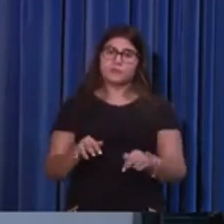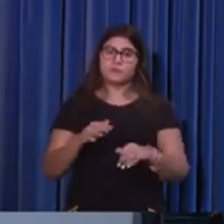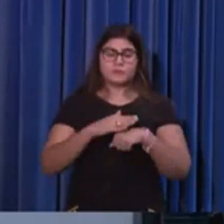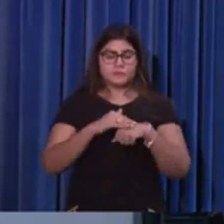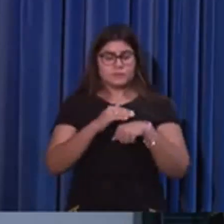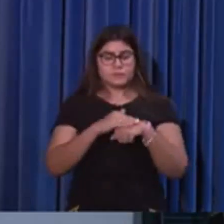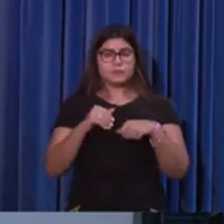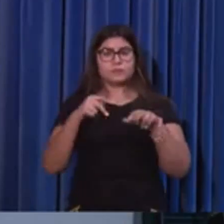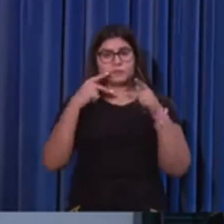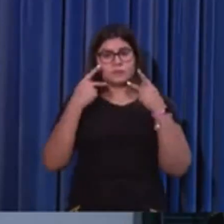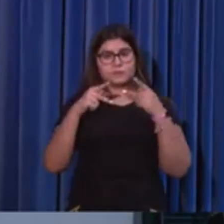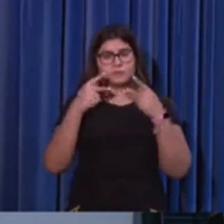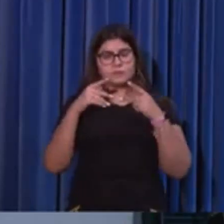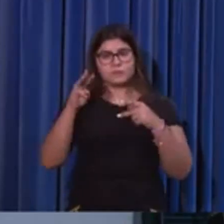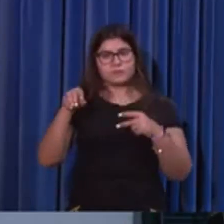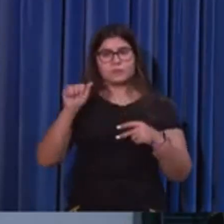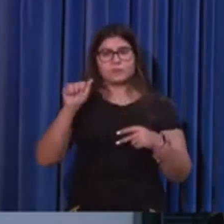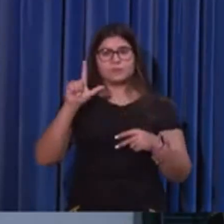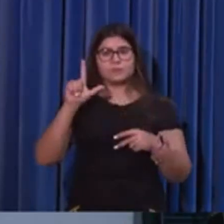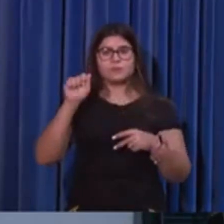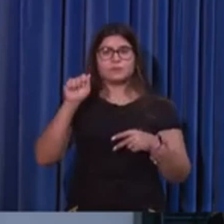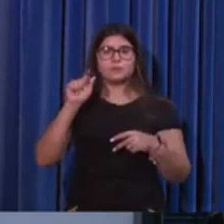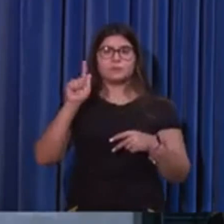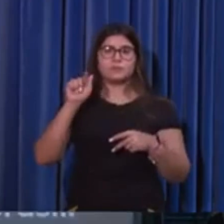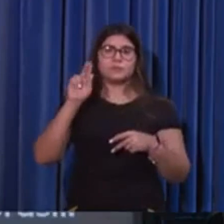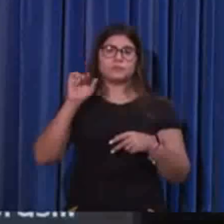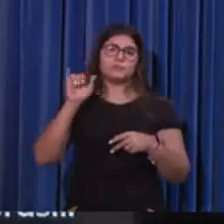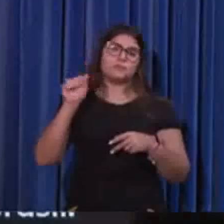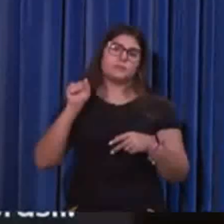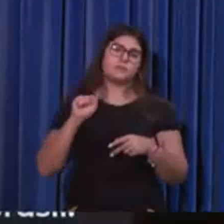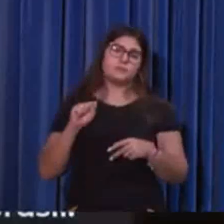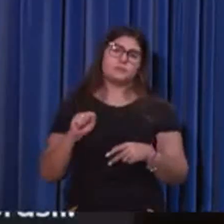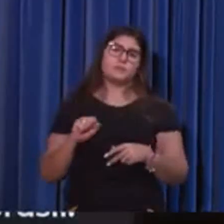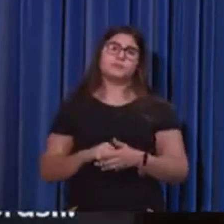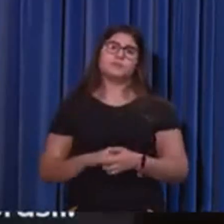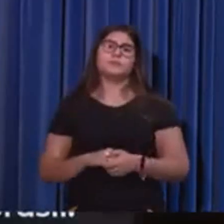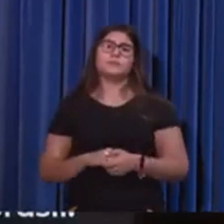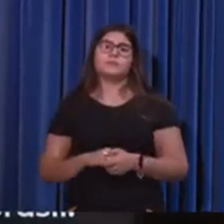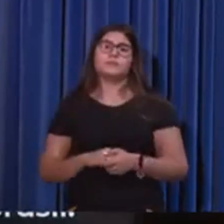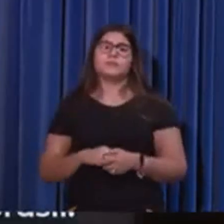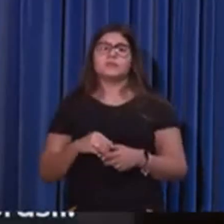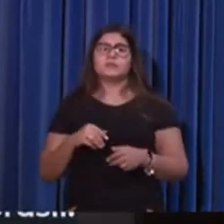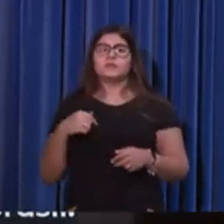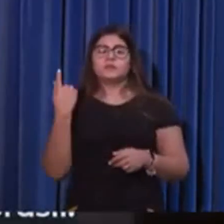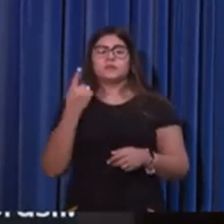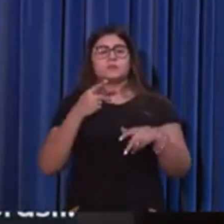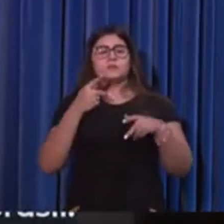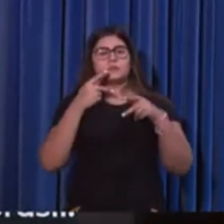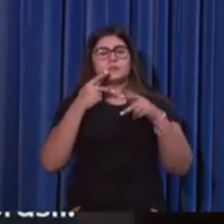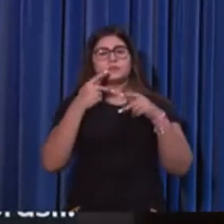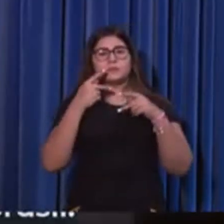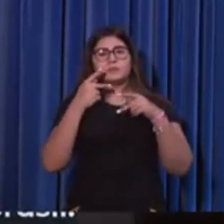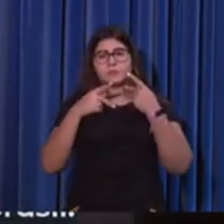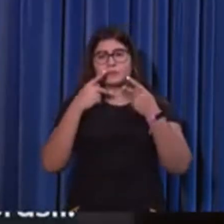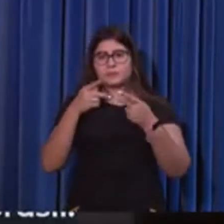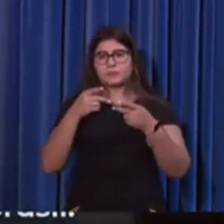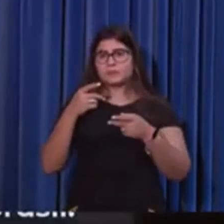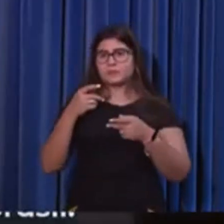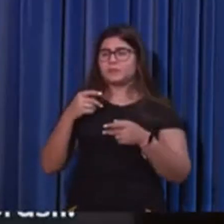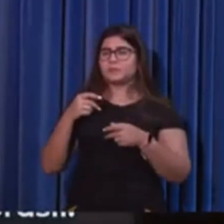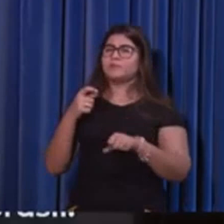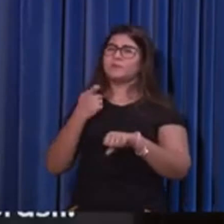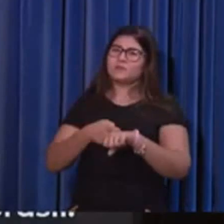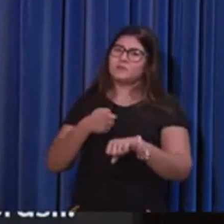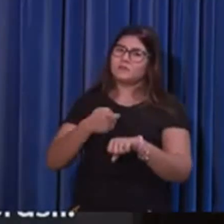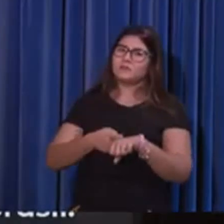assim: as vossas palavras foram duras para mim, diz o Senhor. Mas vós dizeis, que temos falado contra